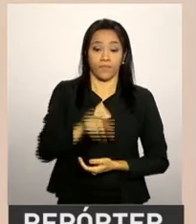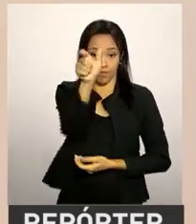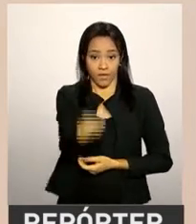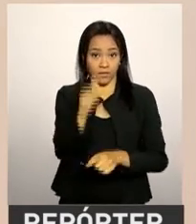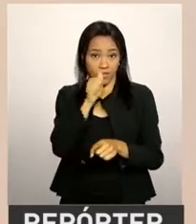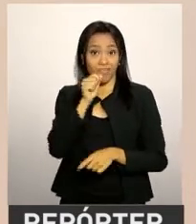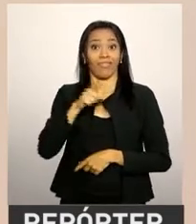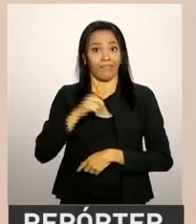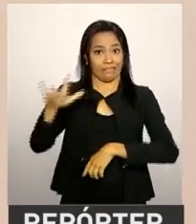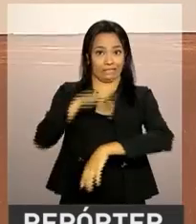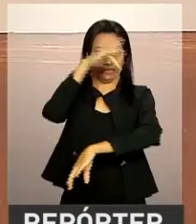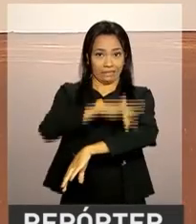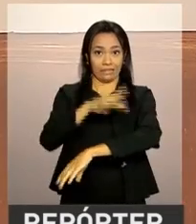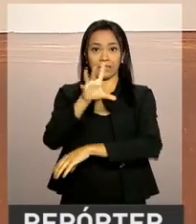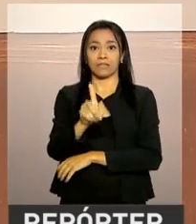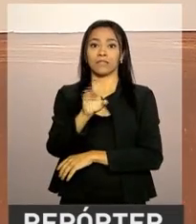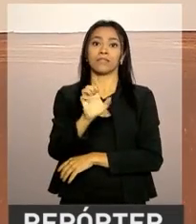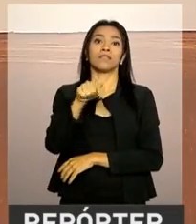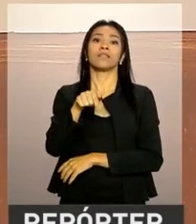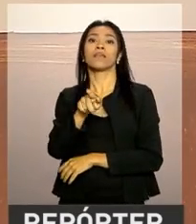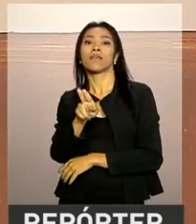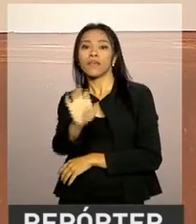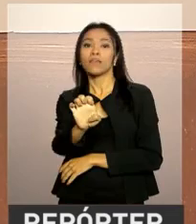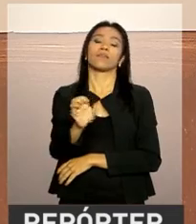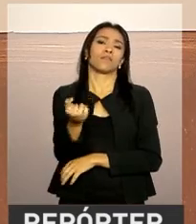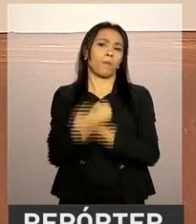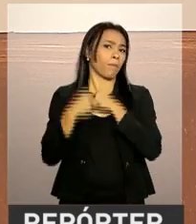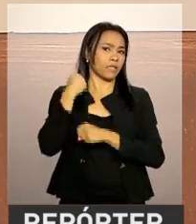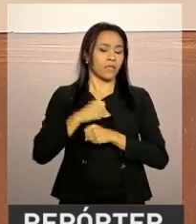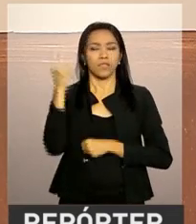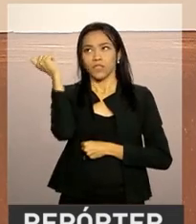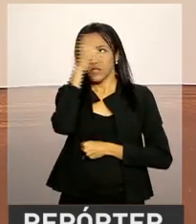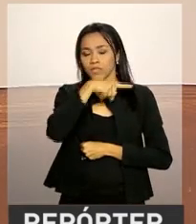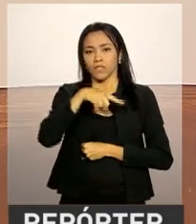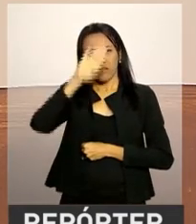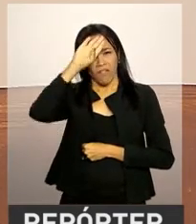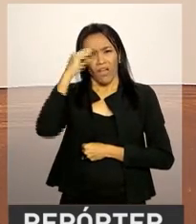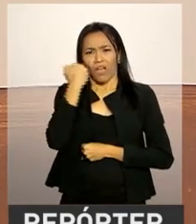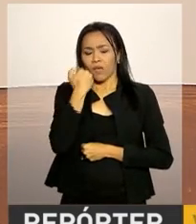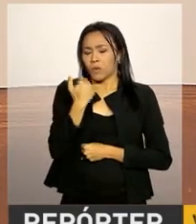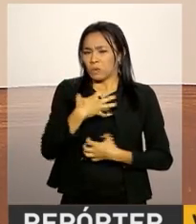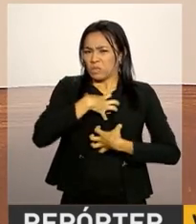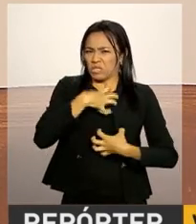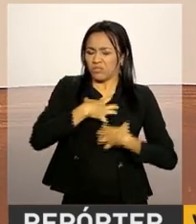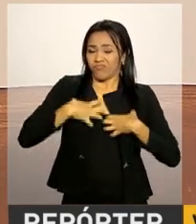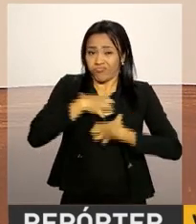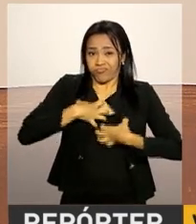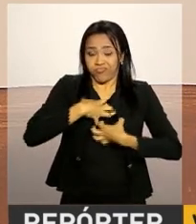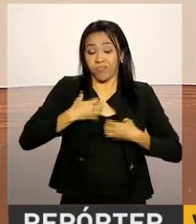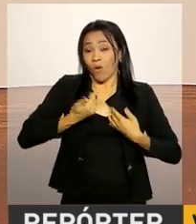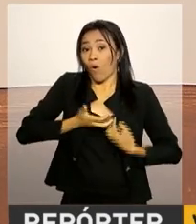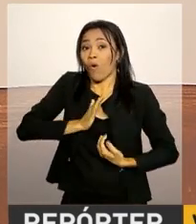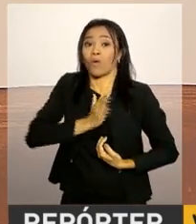Valdetina teve dengue no ano passado. Ela garante que os sintomas da doença são muito debilitantes. Uma sensação horrível que a